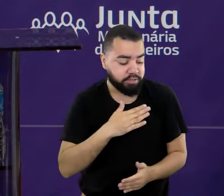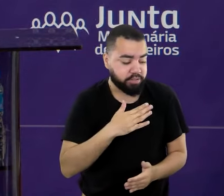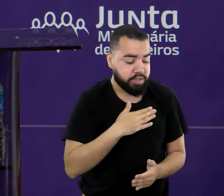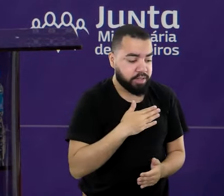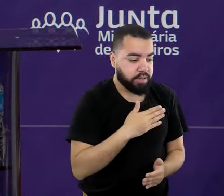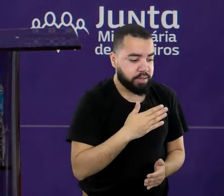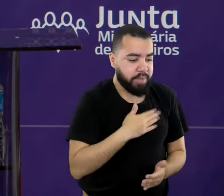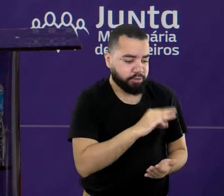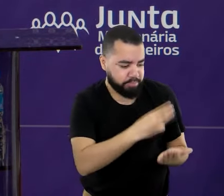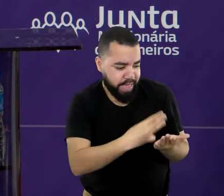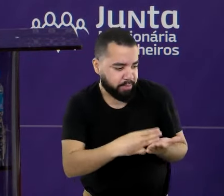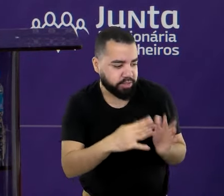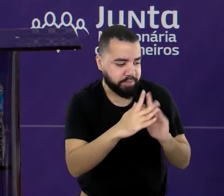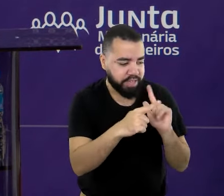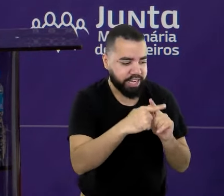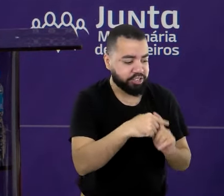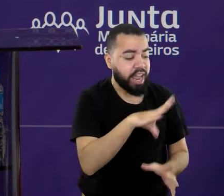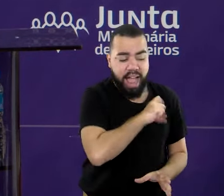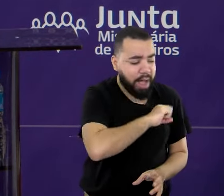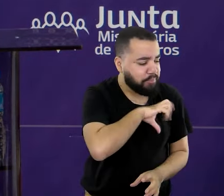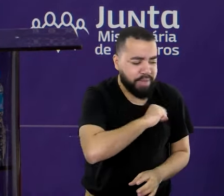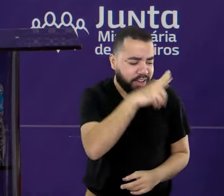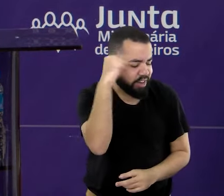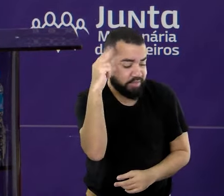como pastor titular. Eu fiquei com muito medo.